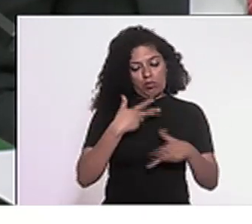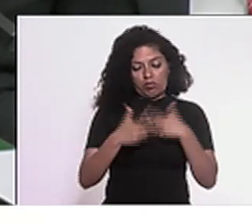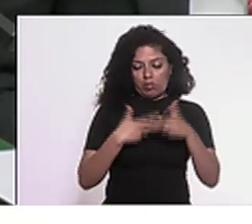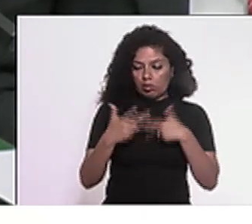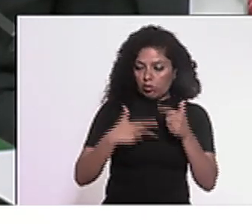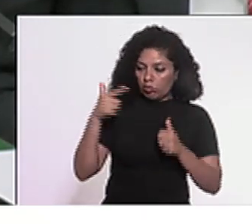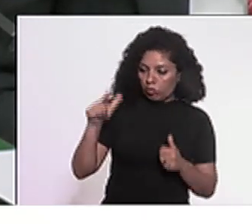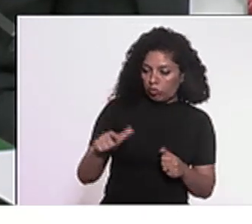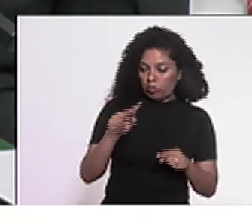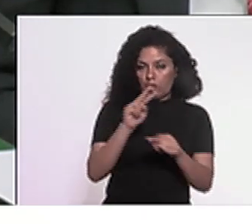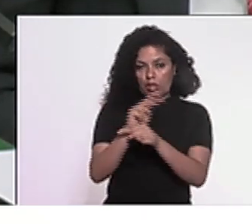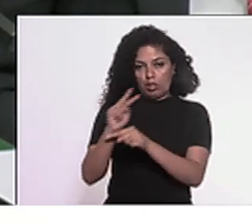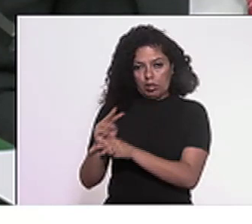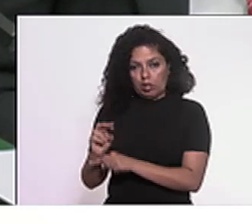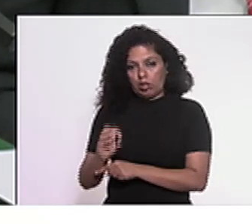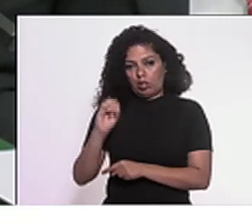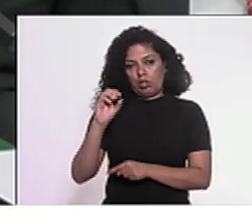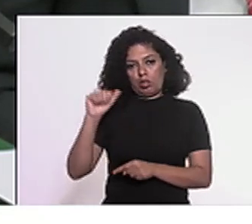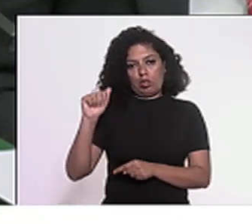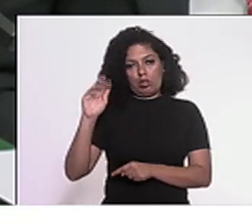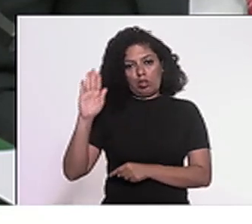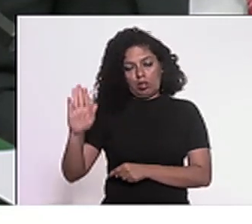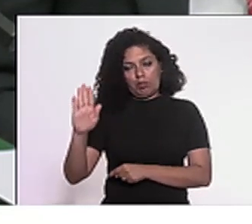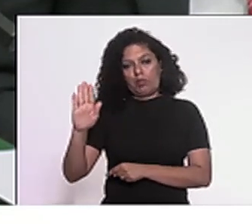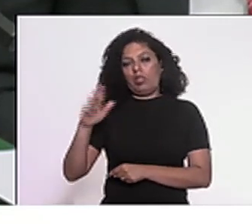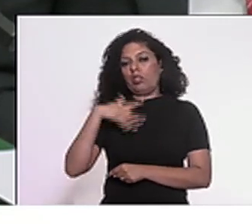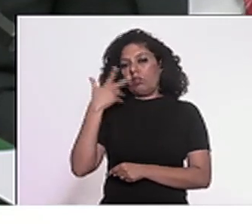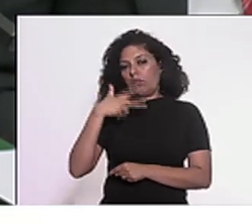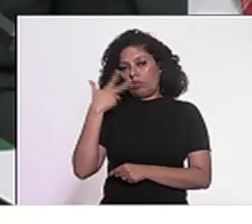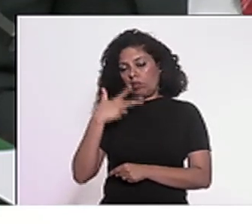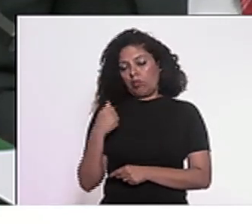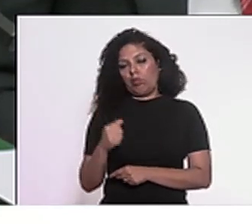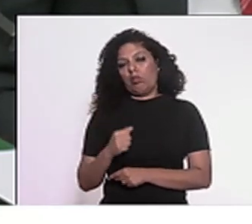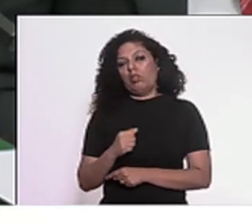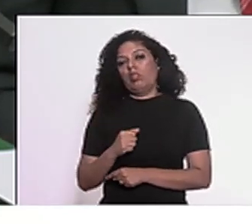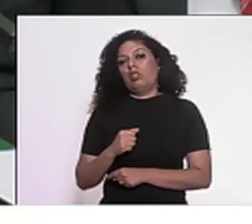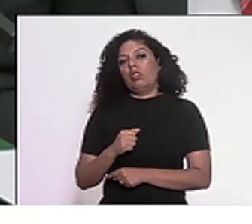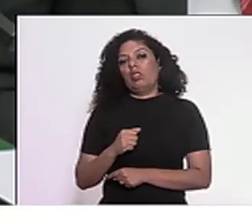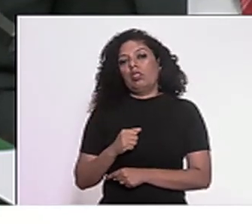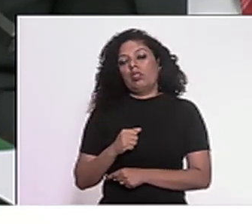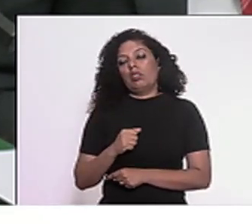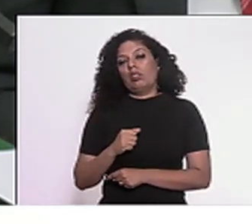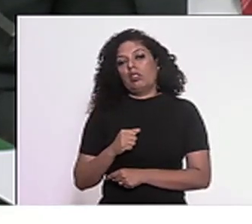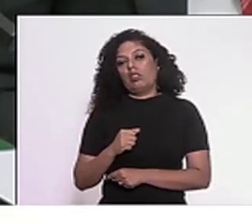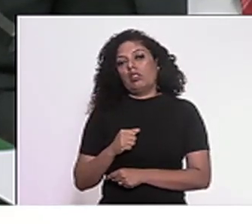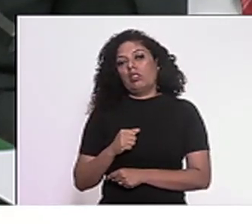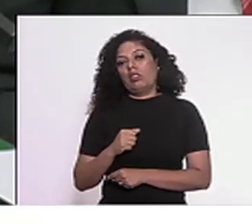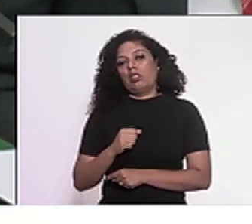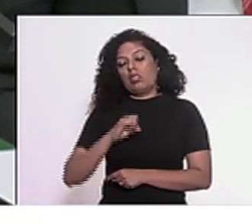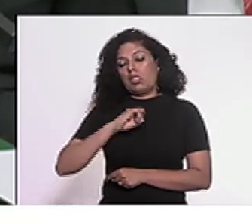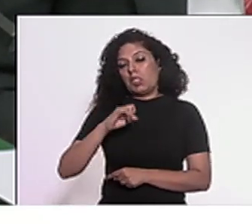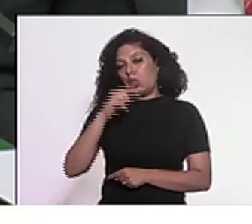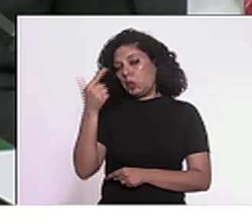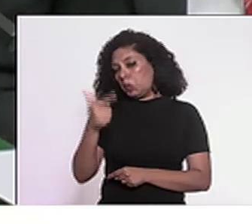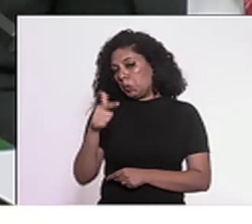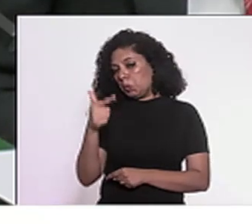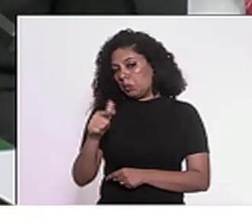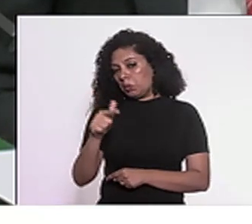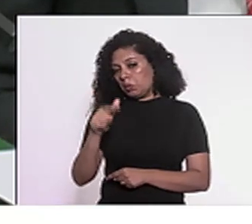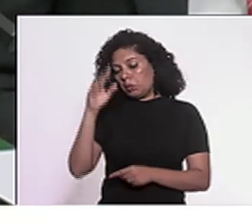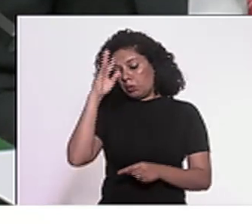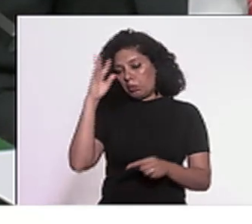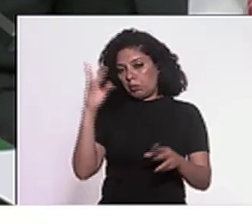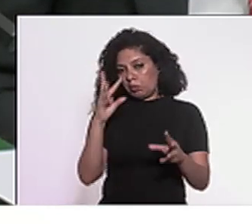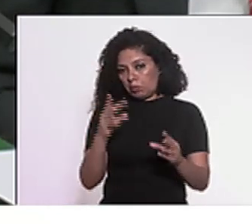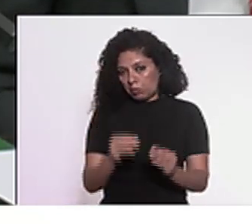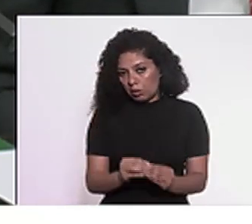a representante aqui da OAB, né, em relação à definição, né, enquanto não há uma